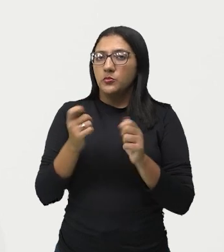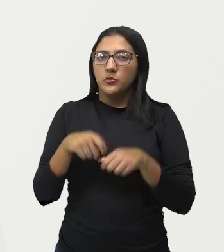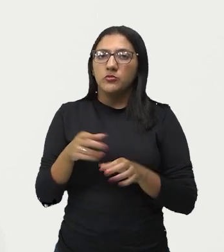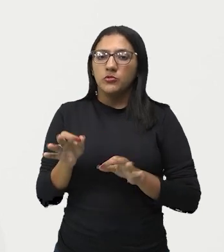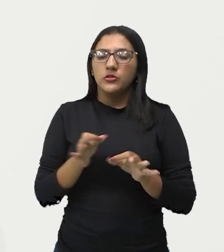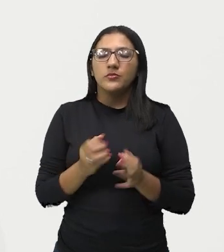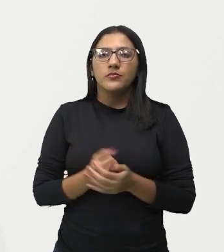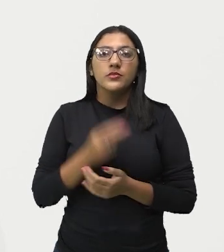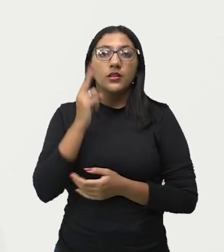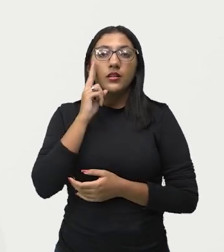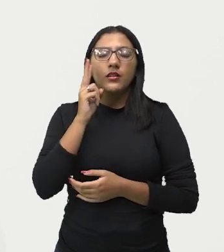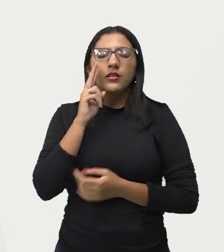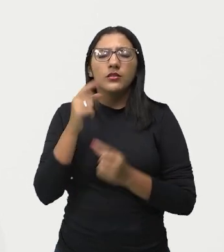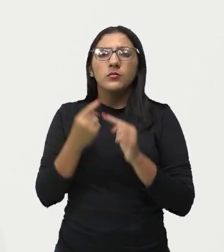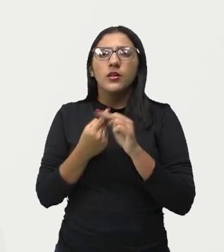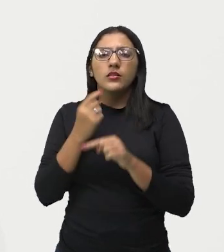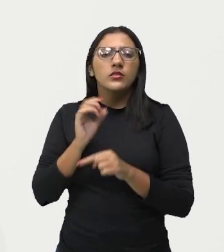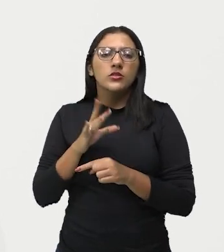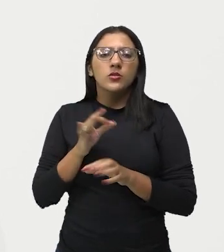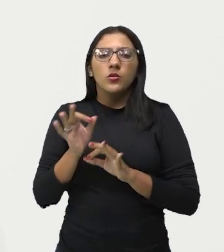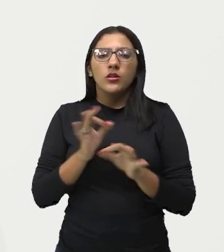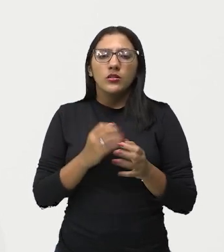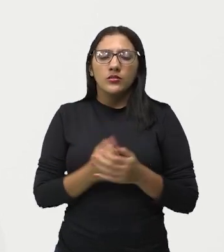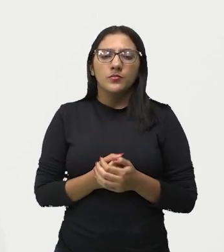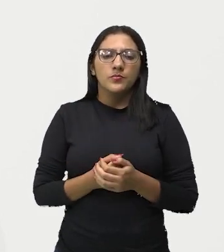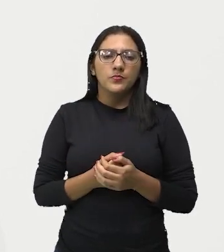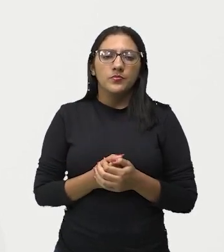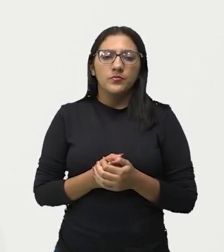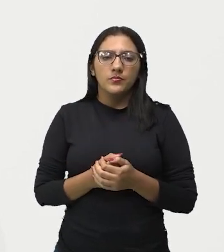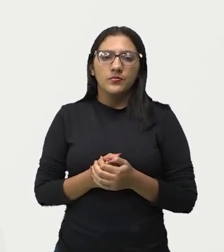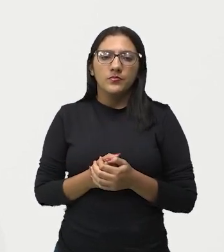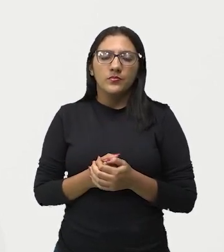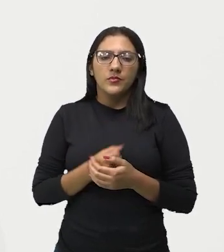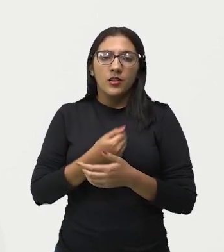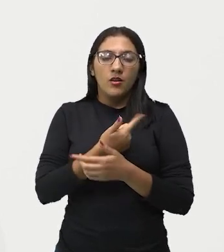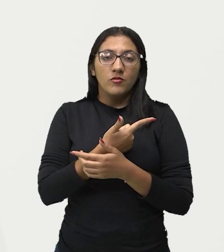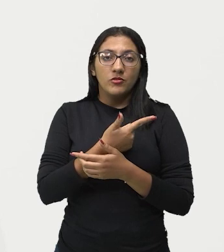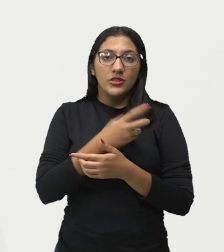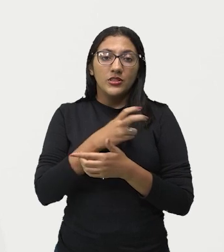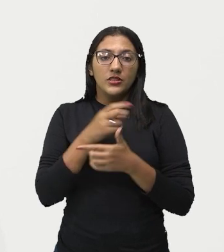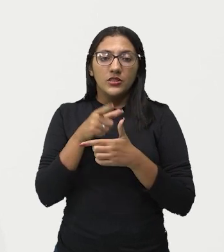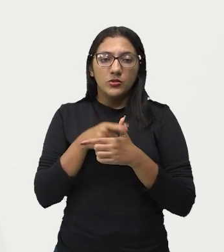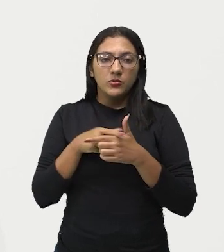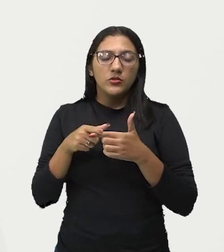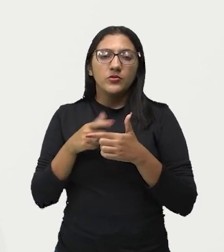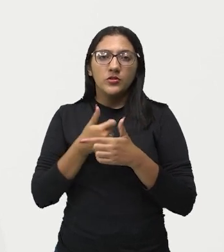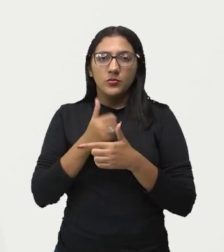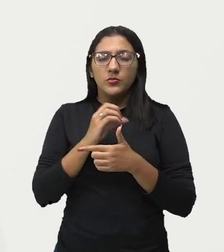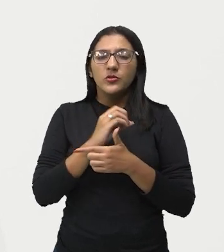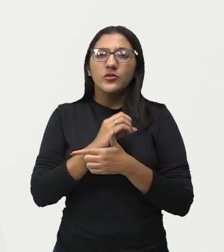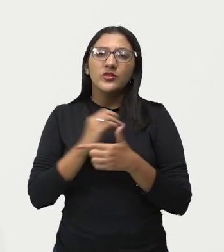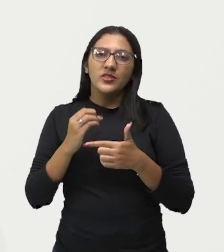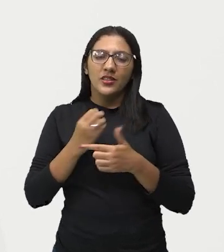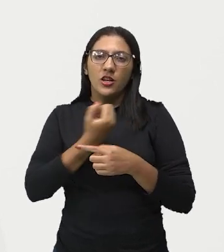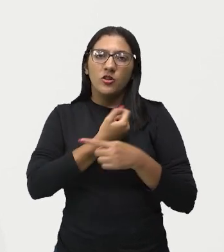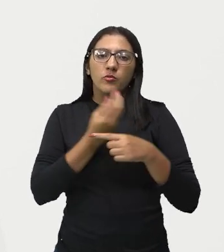Você aprendeu na cartela anterior que é só a gente fazer 25 sobre 100